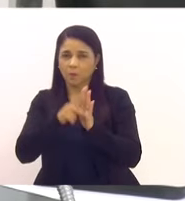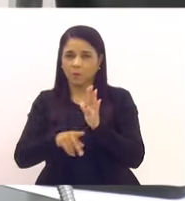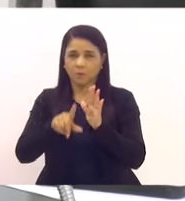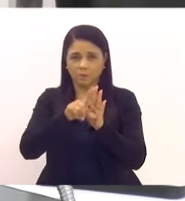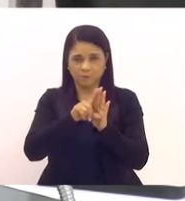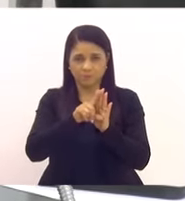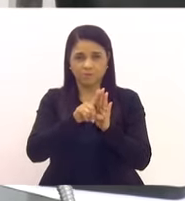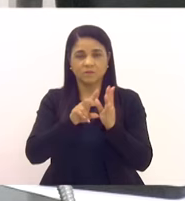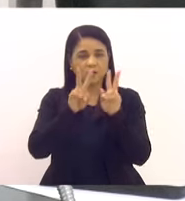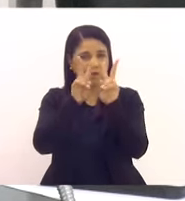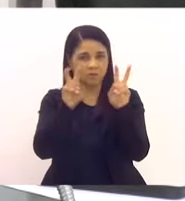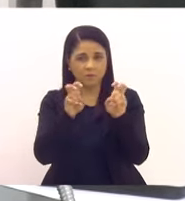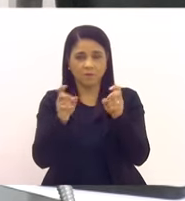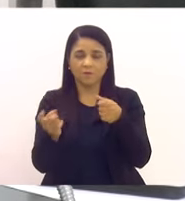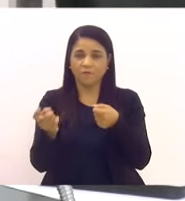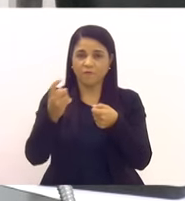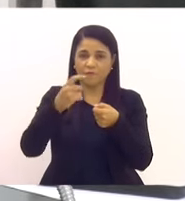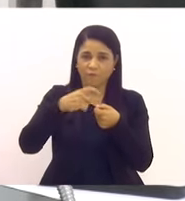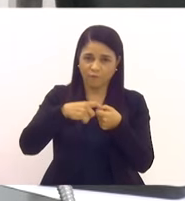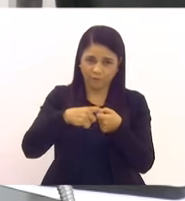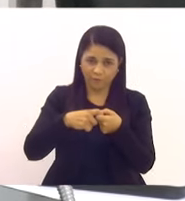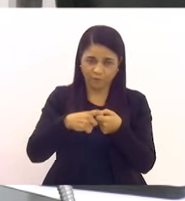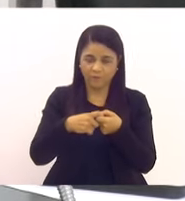porque é um tema que está voltando, nunca saiu